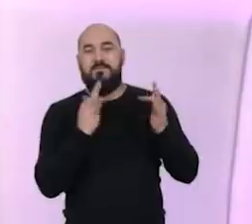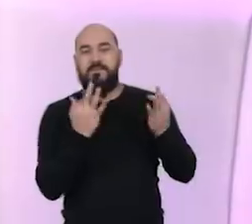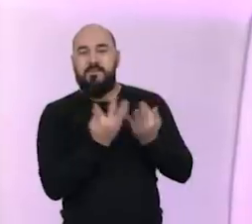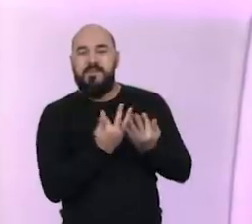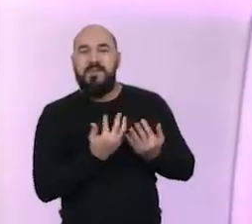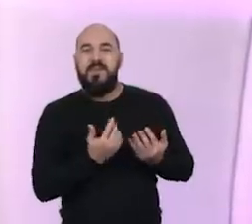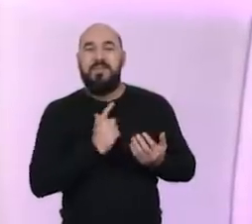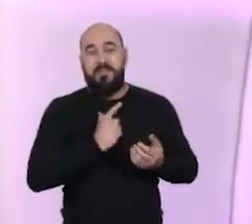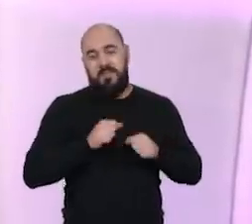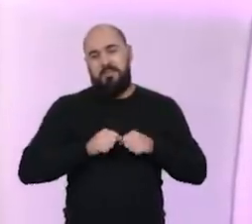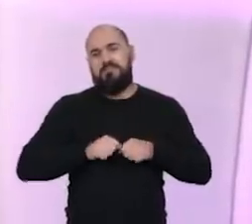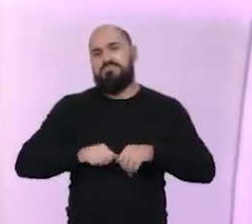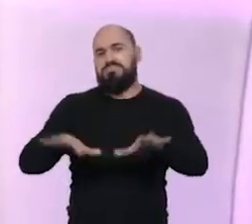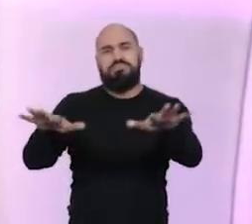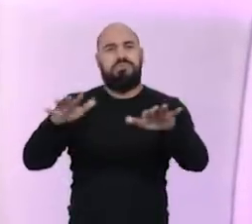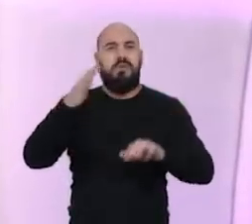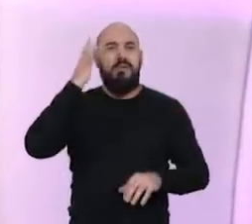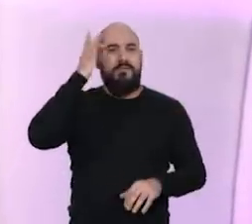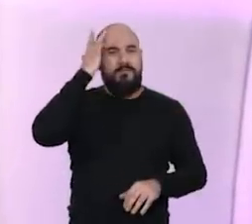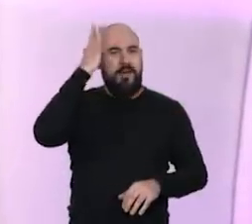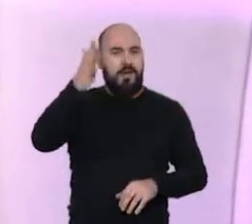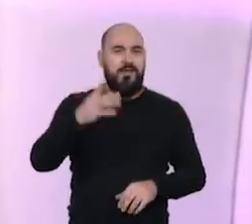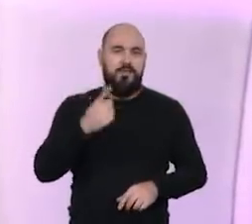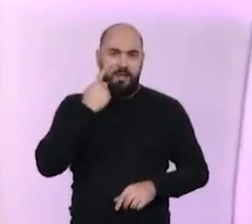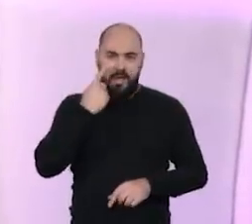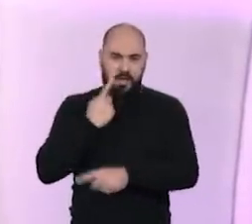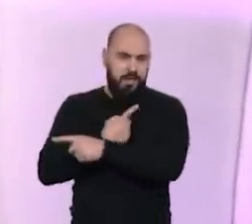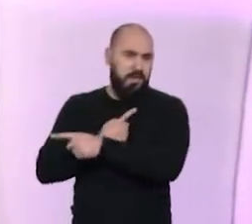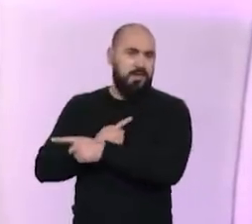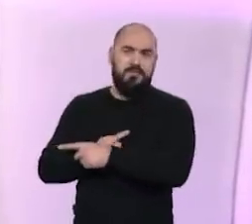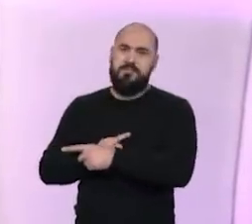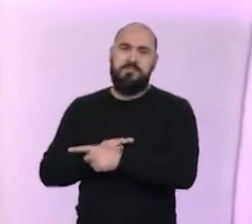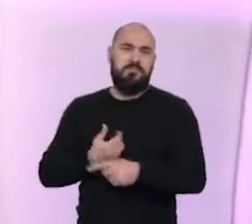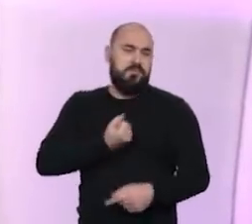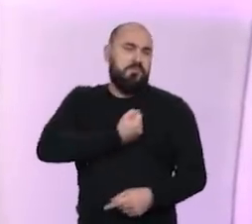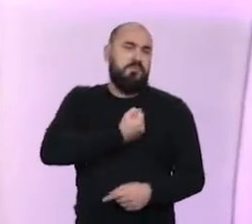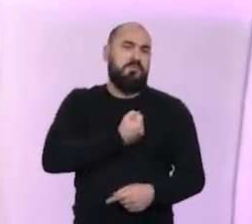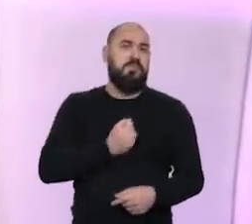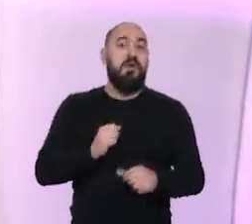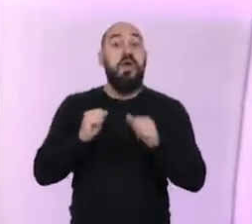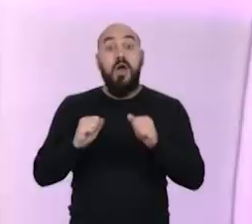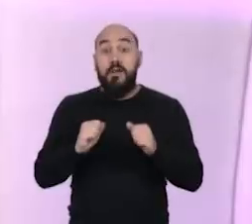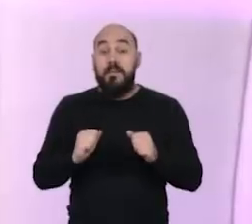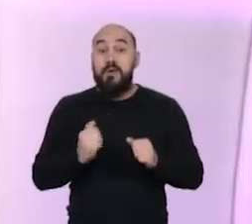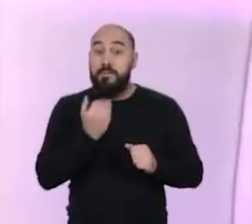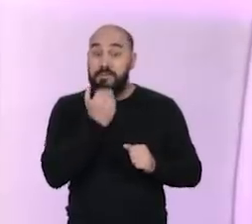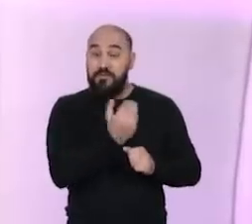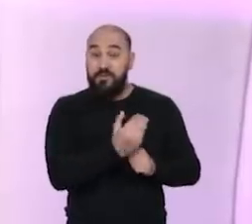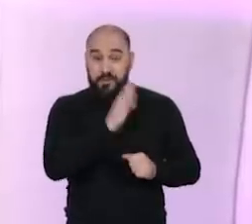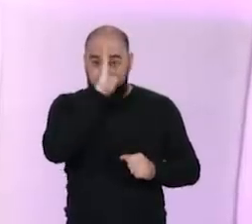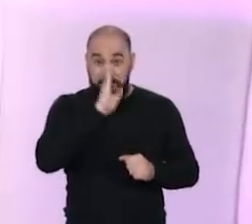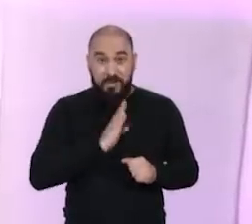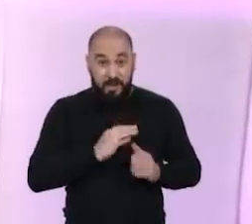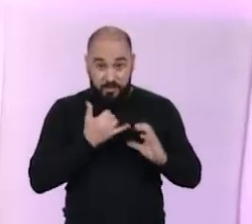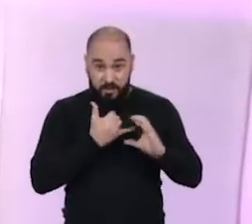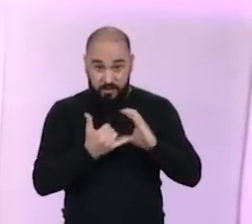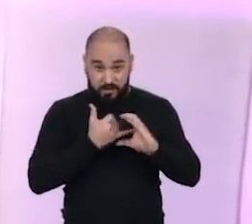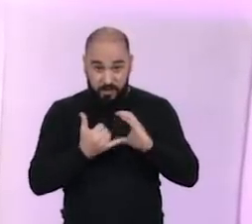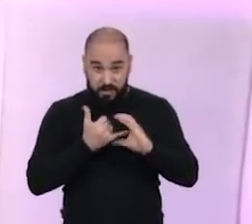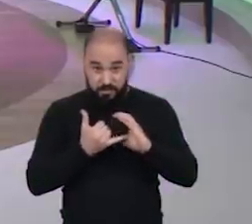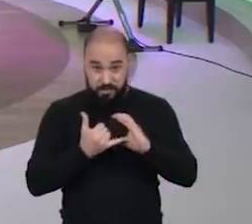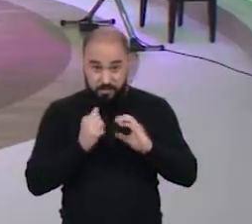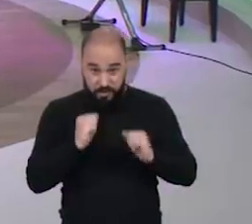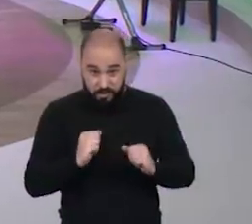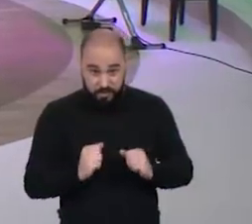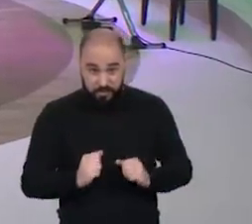fácil até distribuir esse número para alguém que você... Esse tema aqui está fazendo a diferença. Eu posso pedir a minha revista gratuitamente pelo WhatsApp? Não só